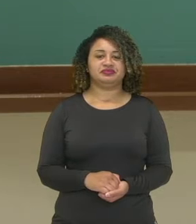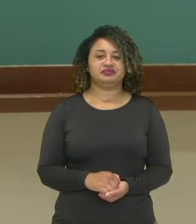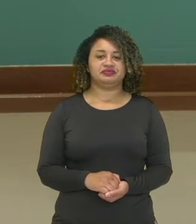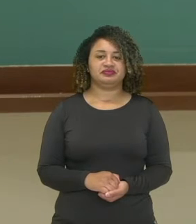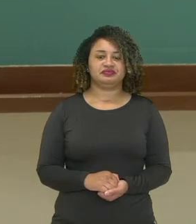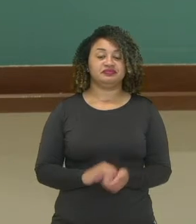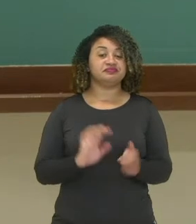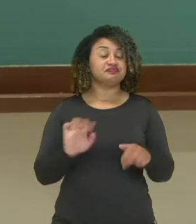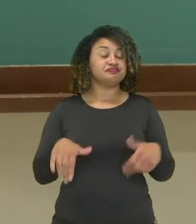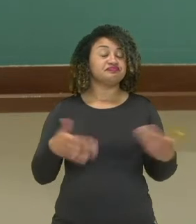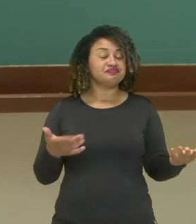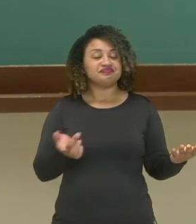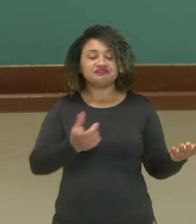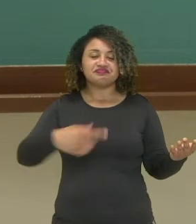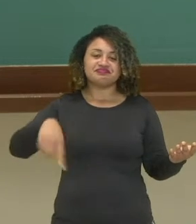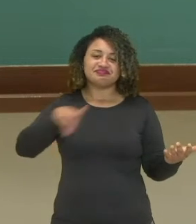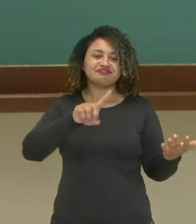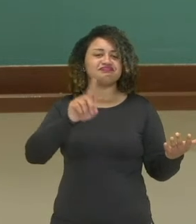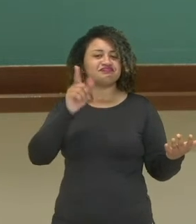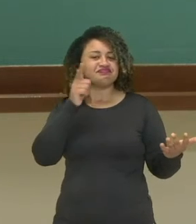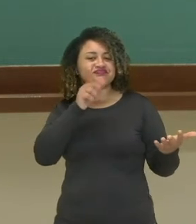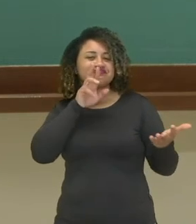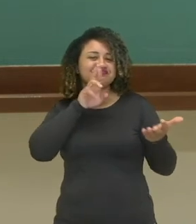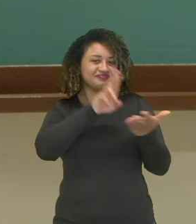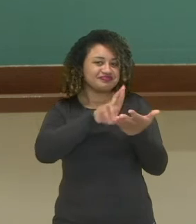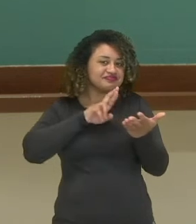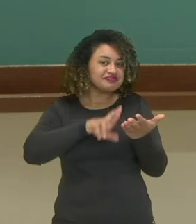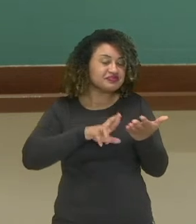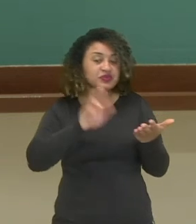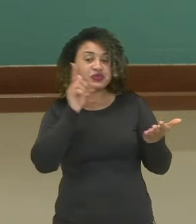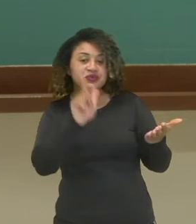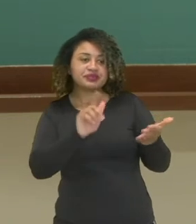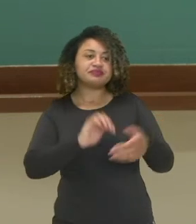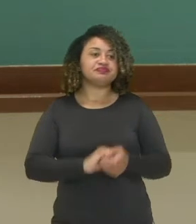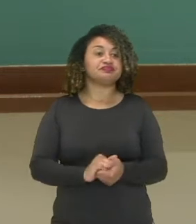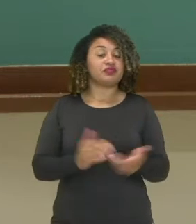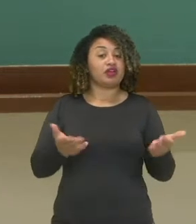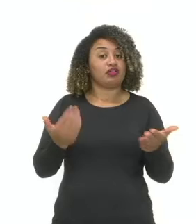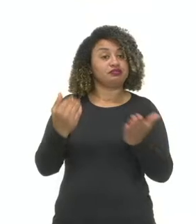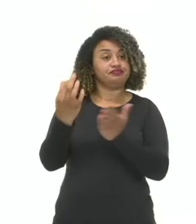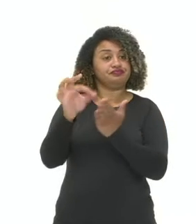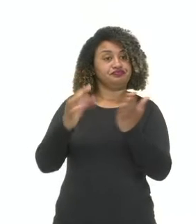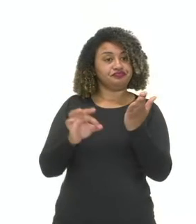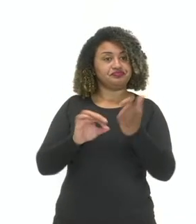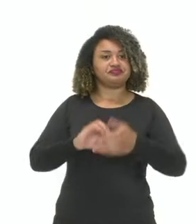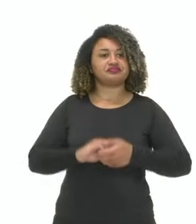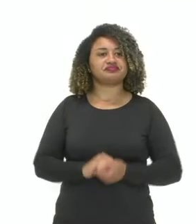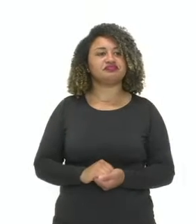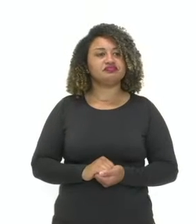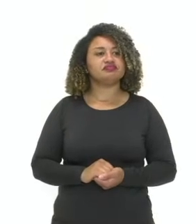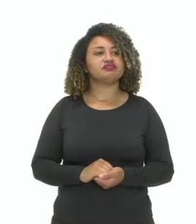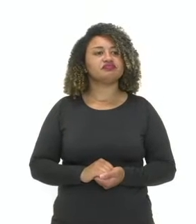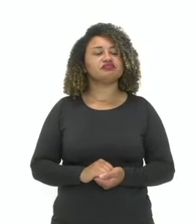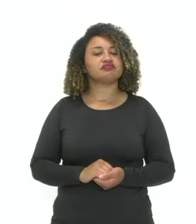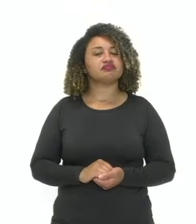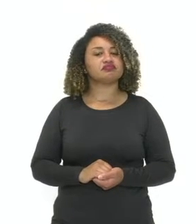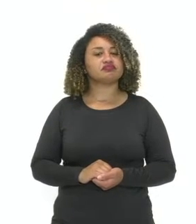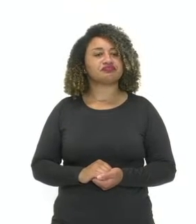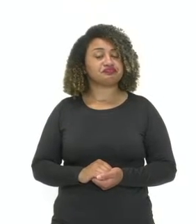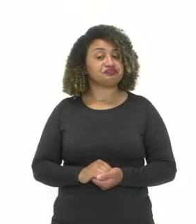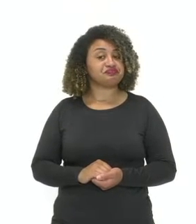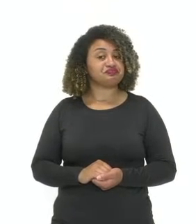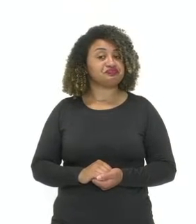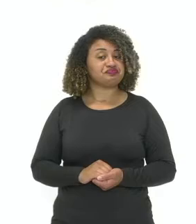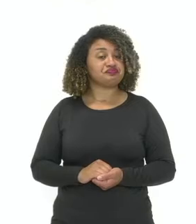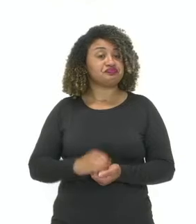E aí, chicos e chicas, responderam? Vamos a ver? Que motivo leva a